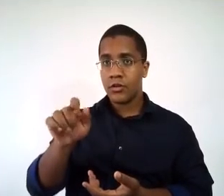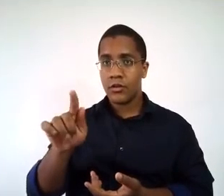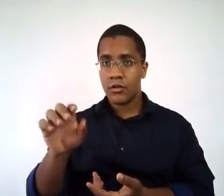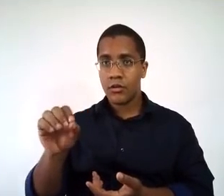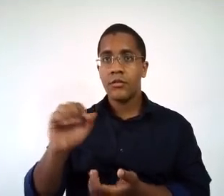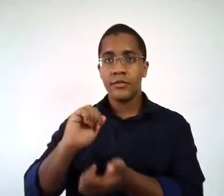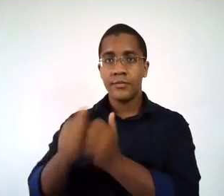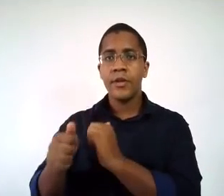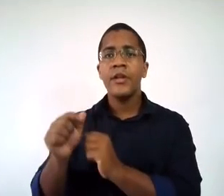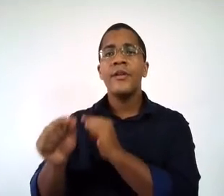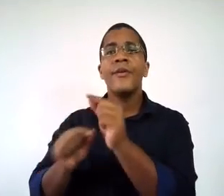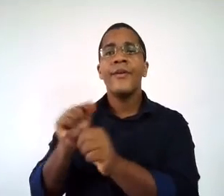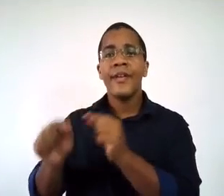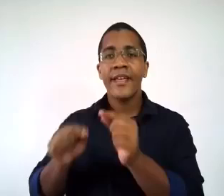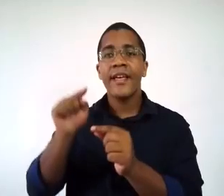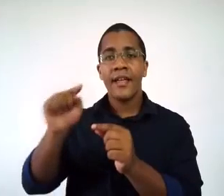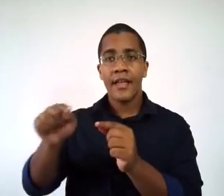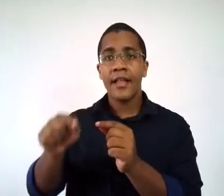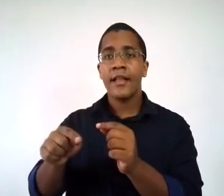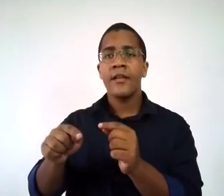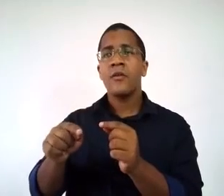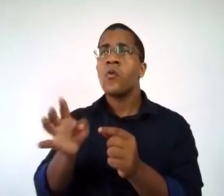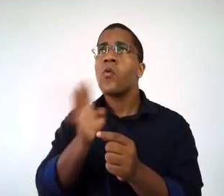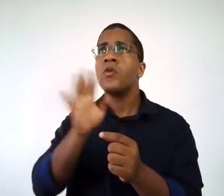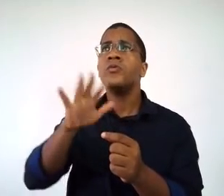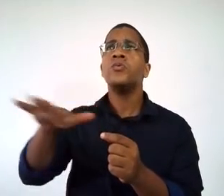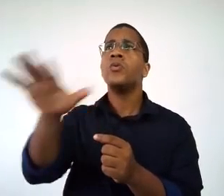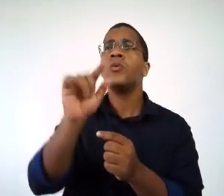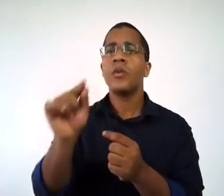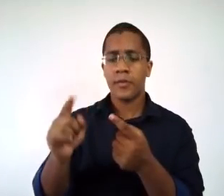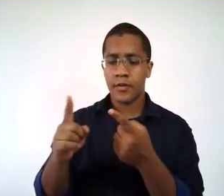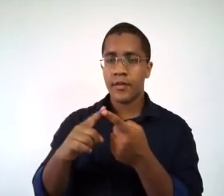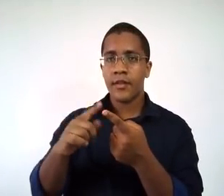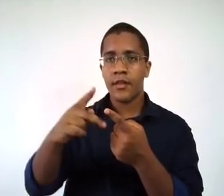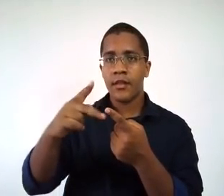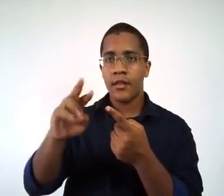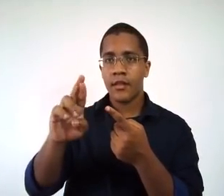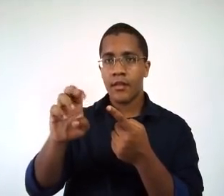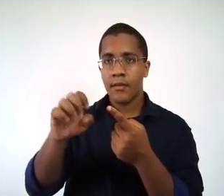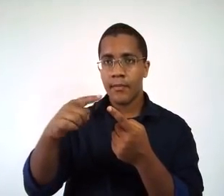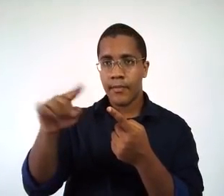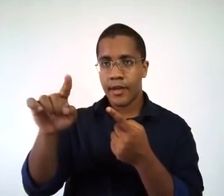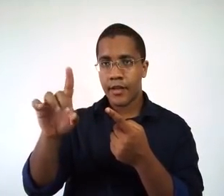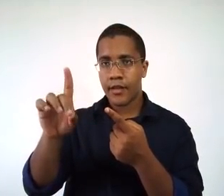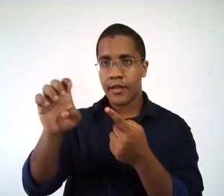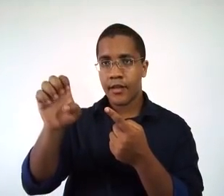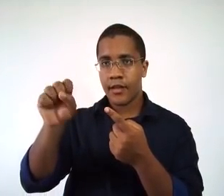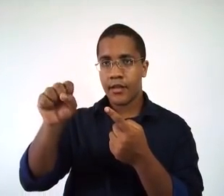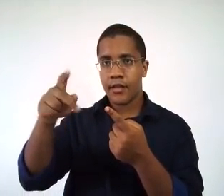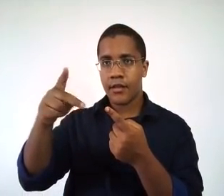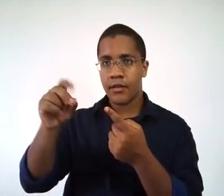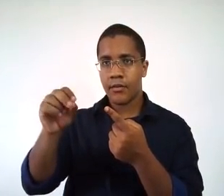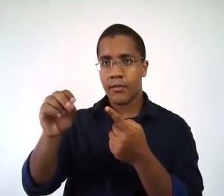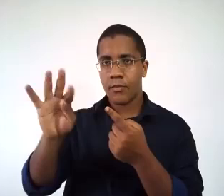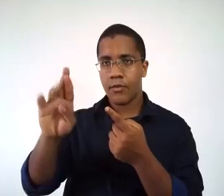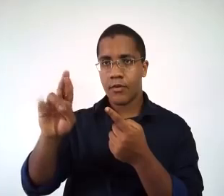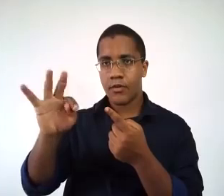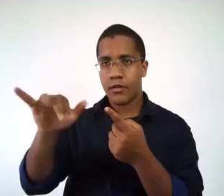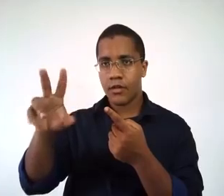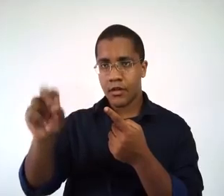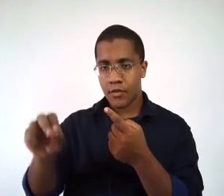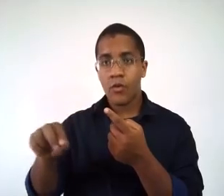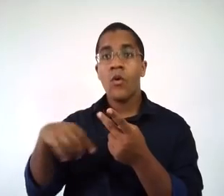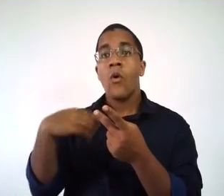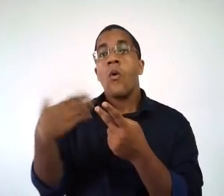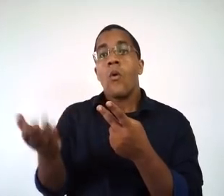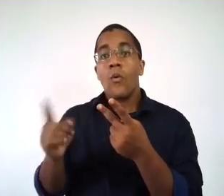jogos esportivos também são conhecidos como jogos pré-desportivos e nas escolas podem ser chamados de